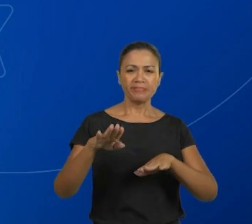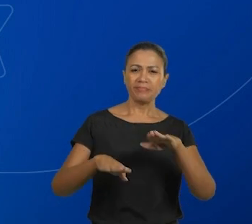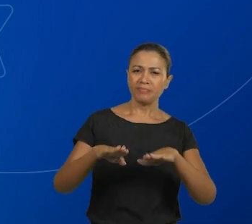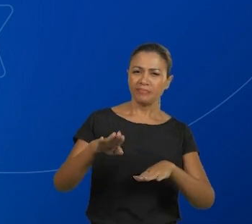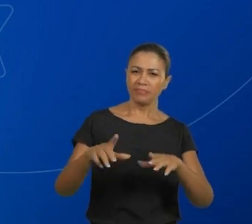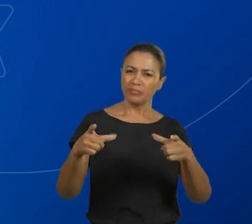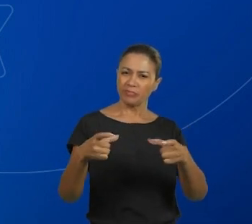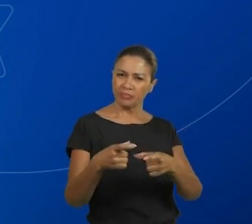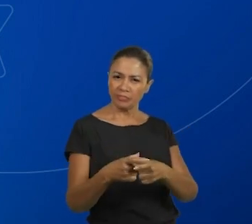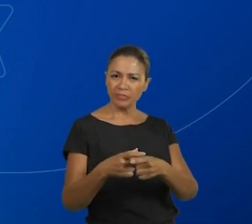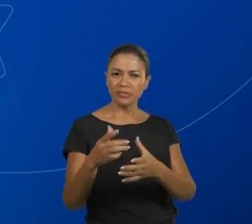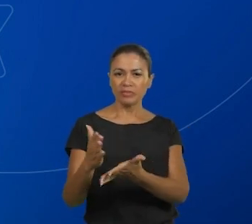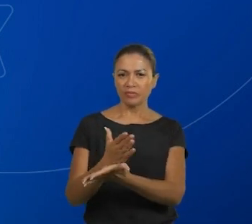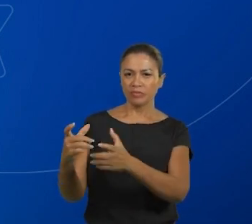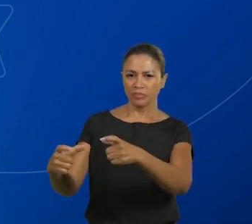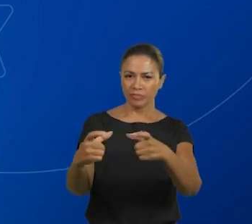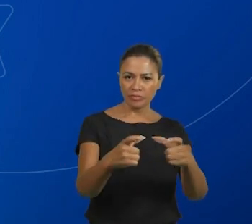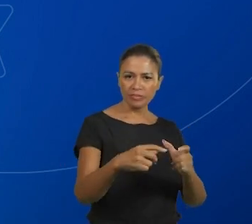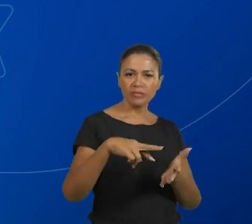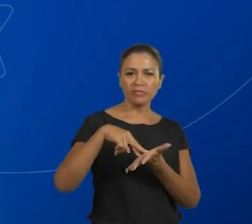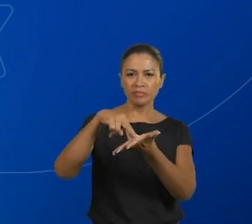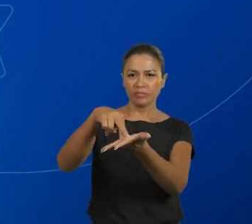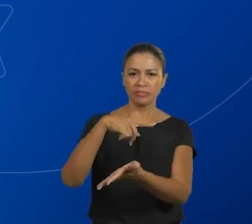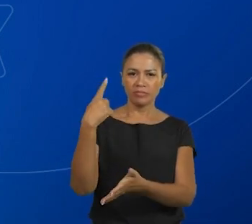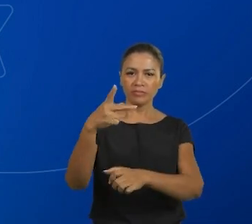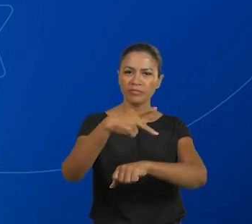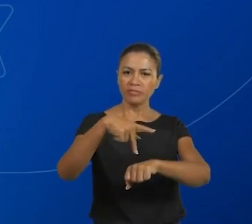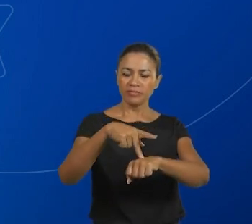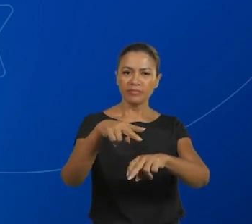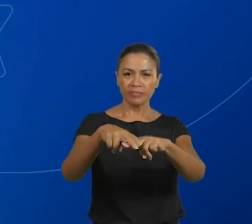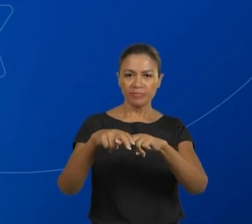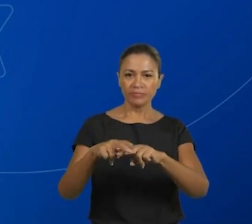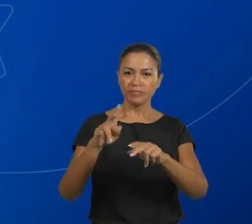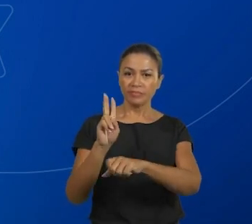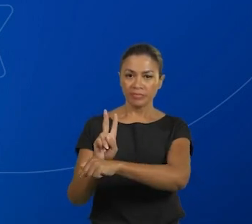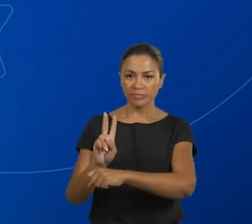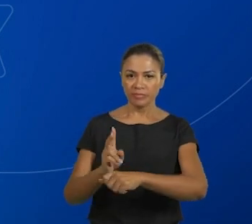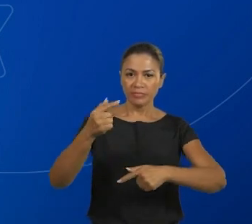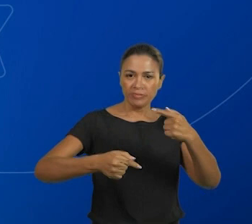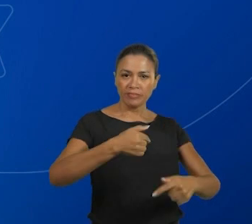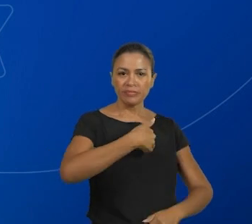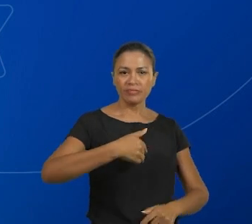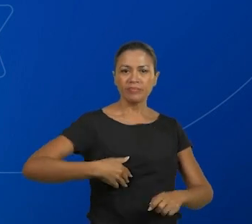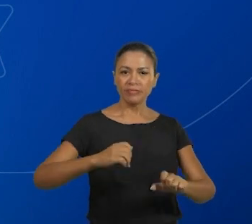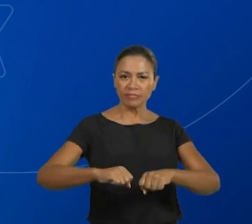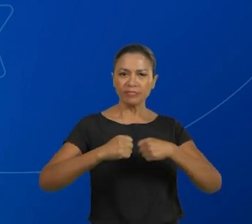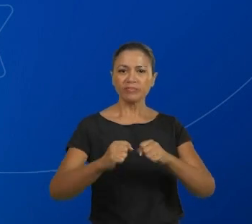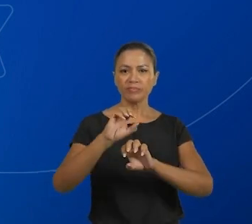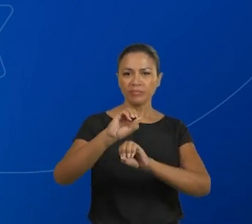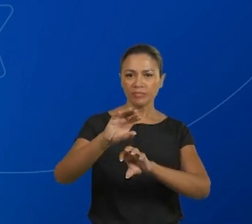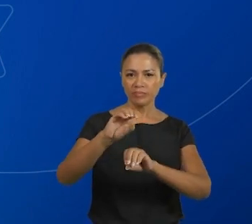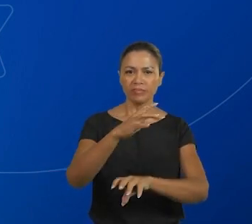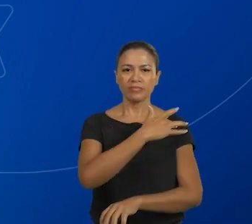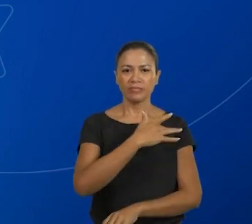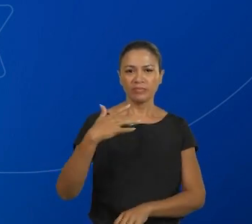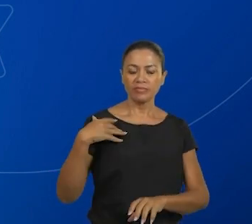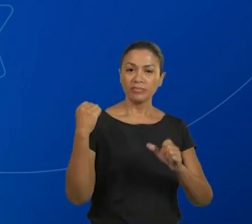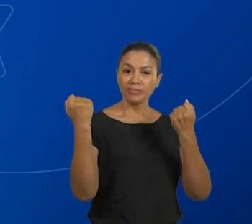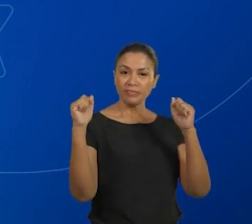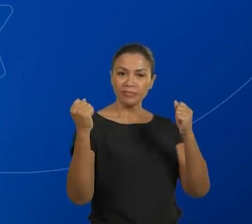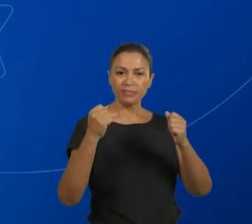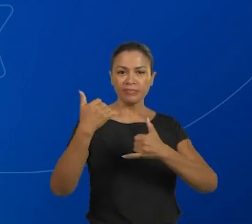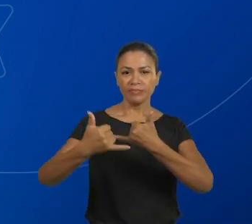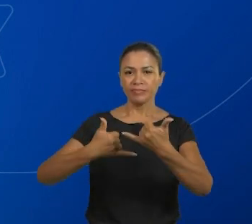mas, infelizmente, minoria em alguns lugares de representatividade no nosso país. Por isso, defendo políticas públicas que fortalecem a educação, a